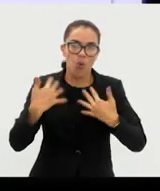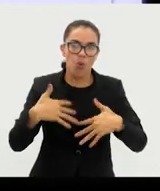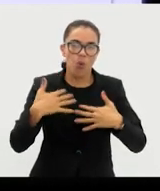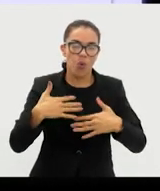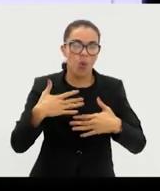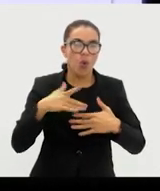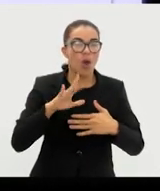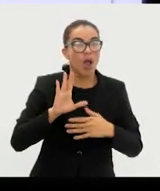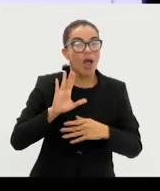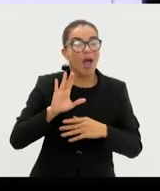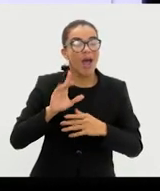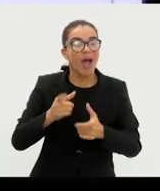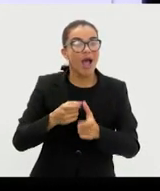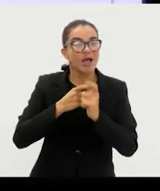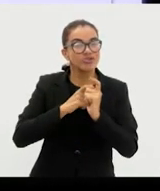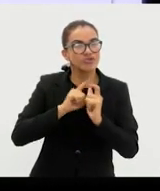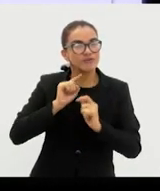com a União.